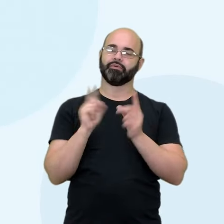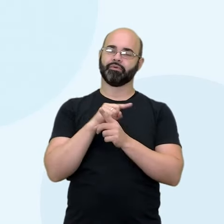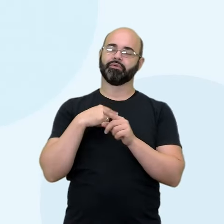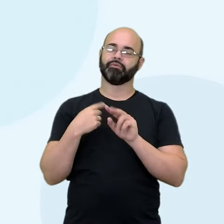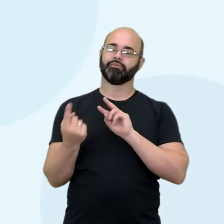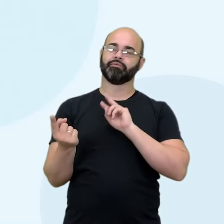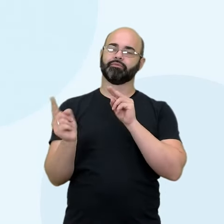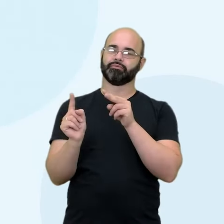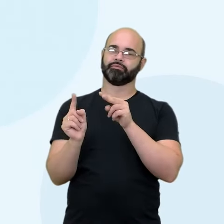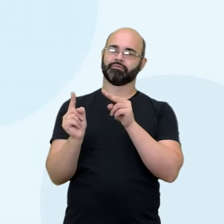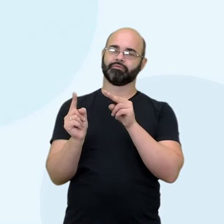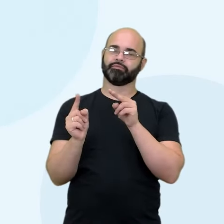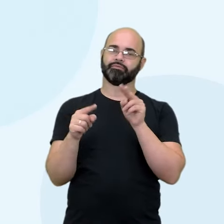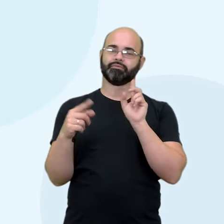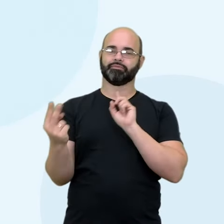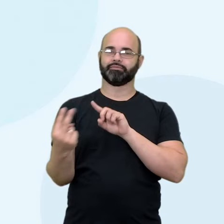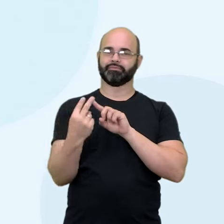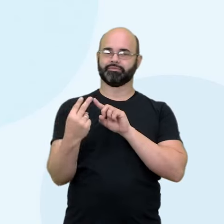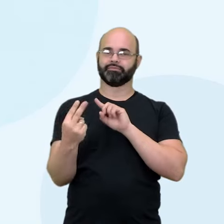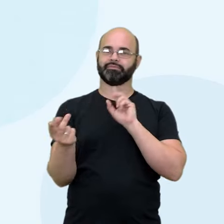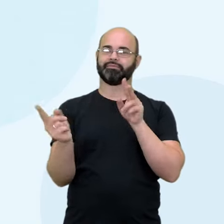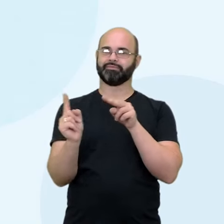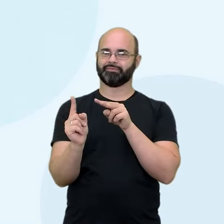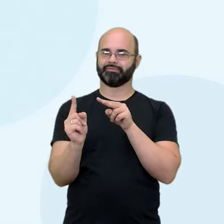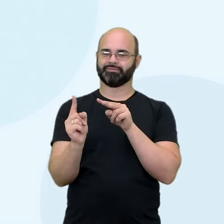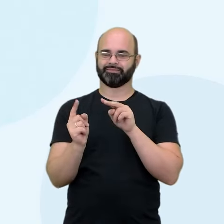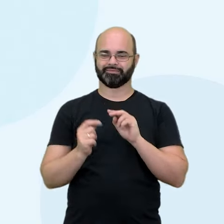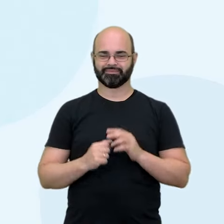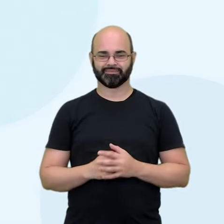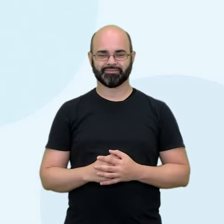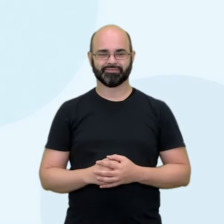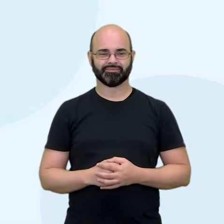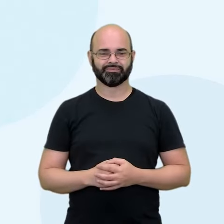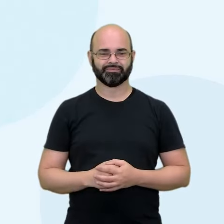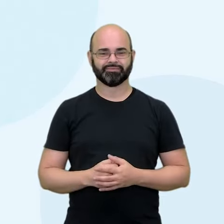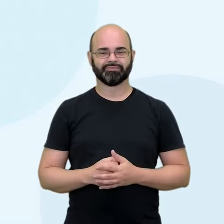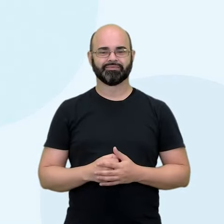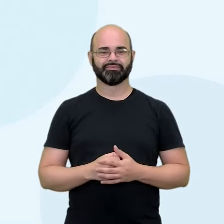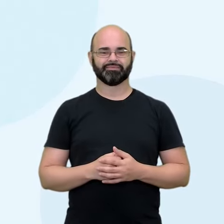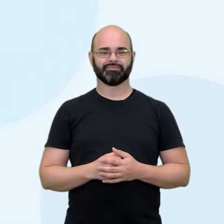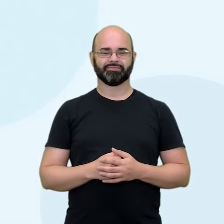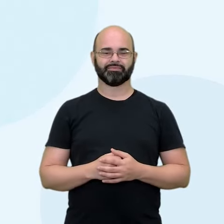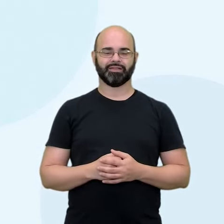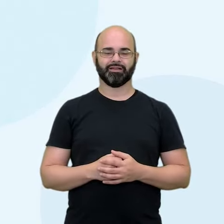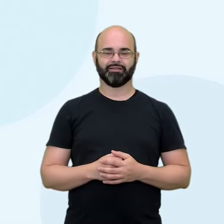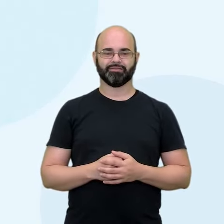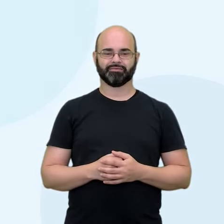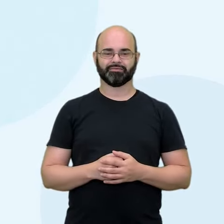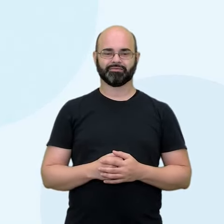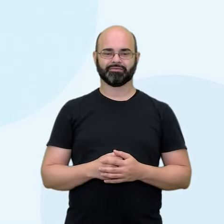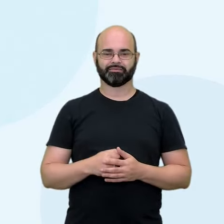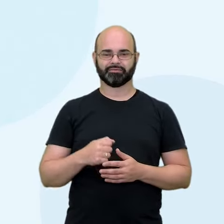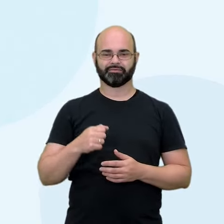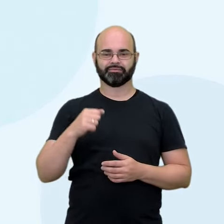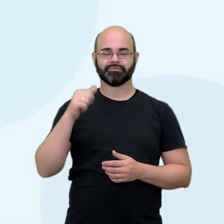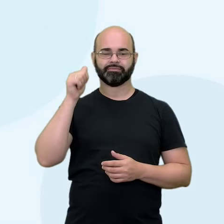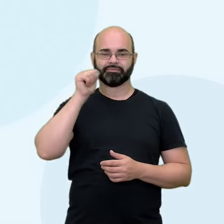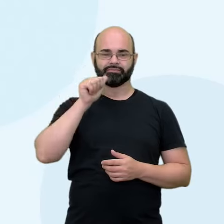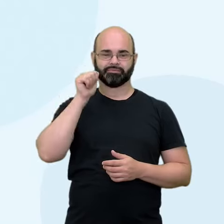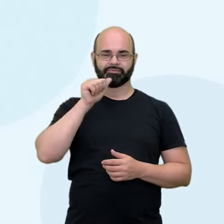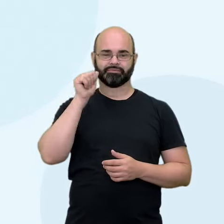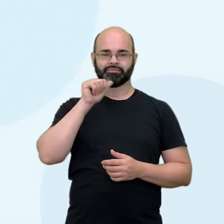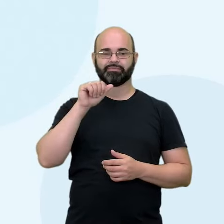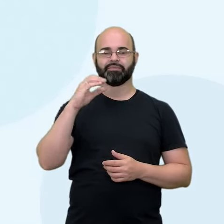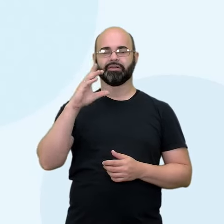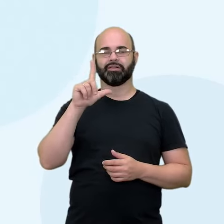tudo na vida tem vários lados. Exato. E aqui eu trouxe a mulher na literatura, o exemplo, ela aqui, minha escritora favorita, Clarice